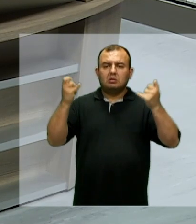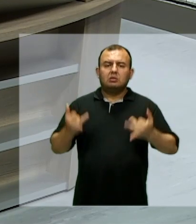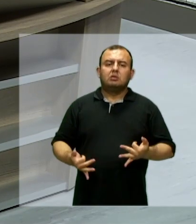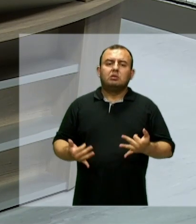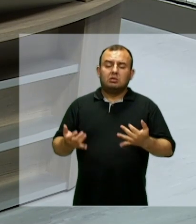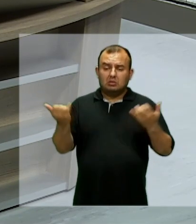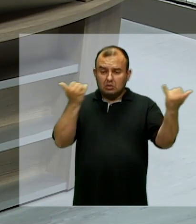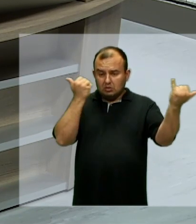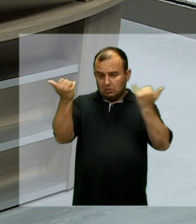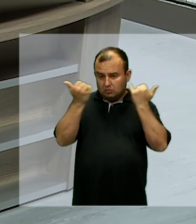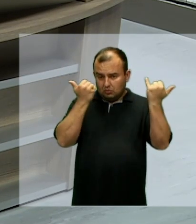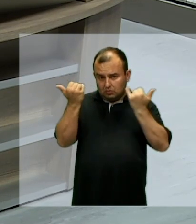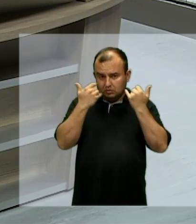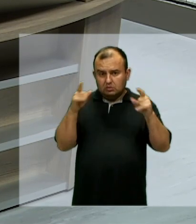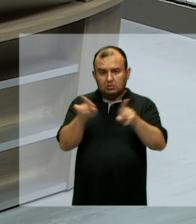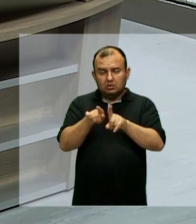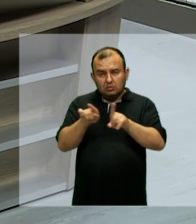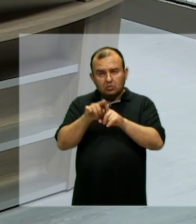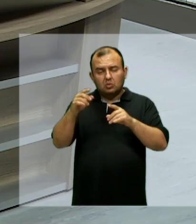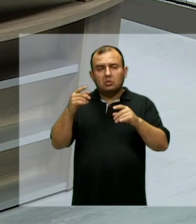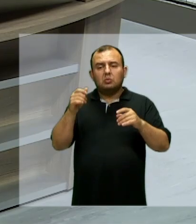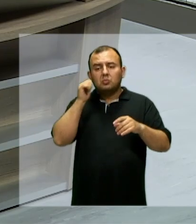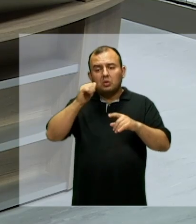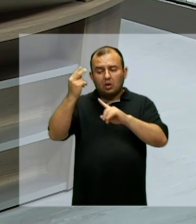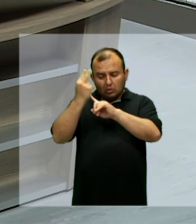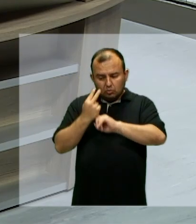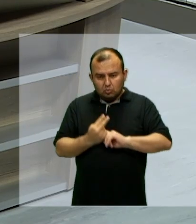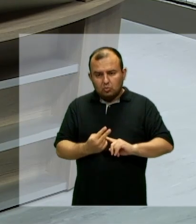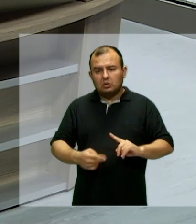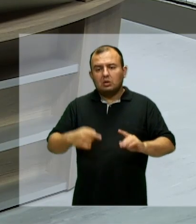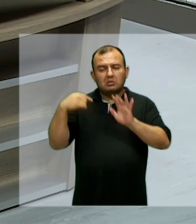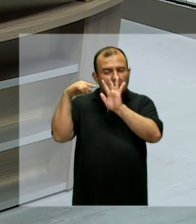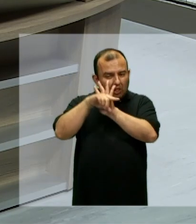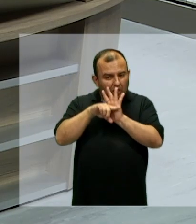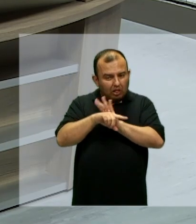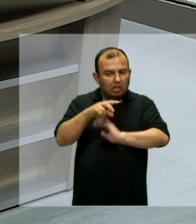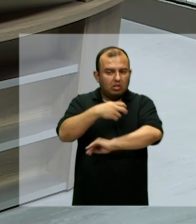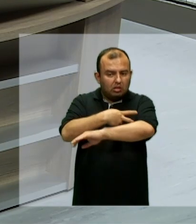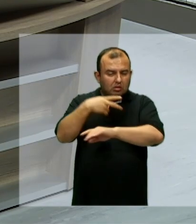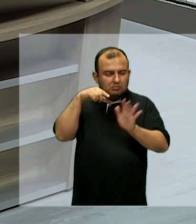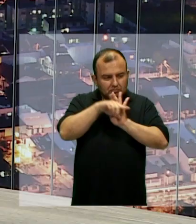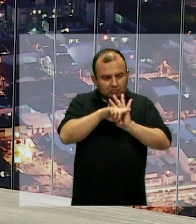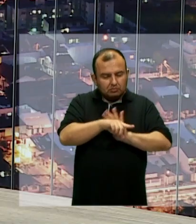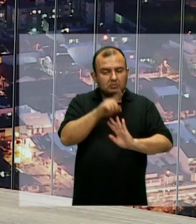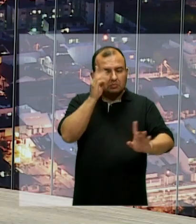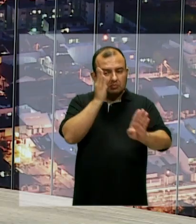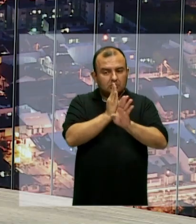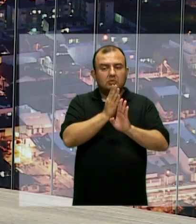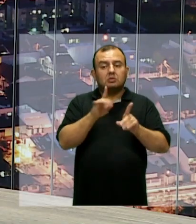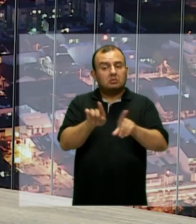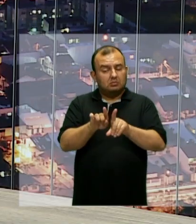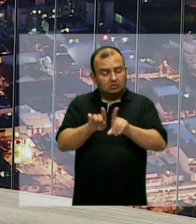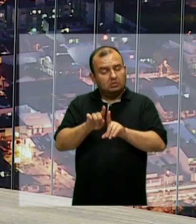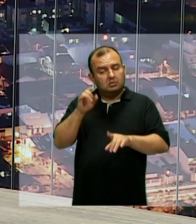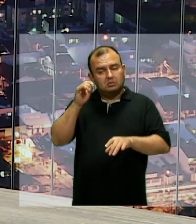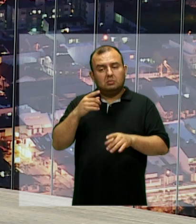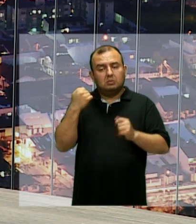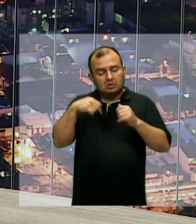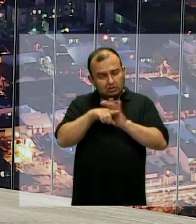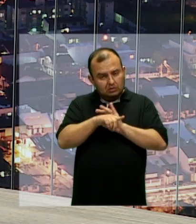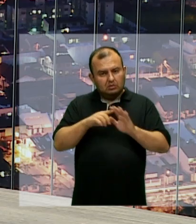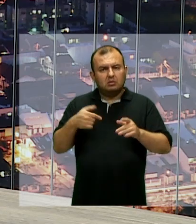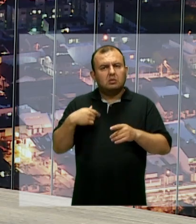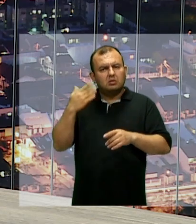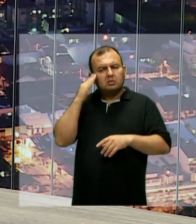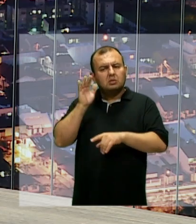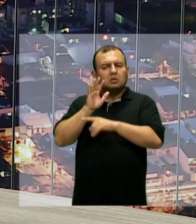da informação, de fazer o autocuidado, de fazer os exames periódicos. No seu entendimento,